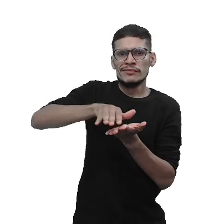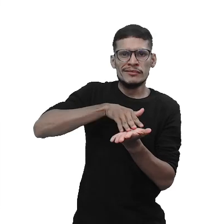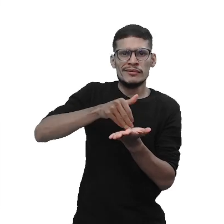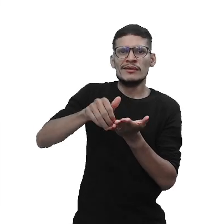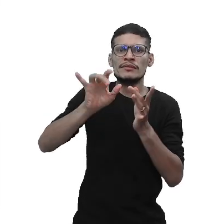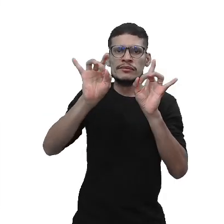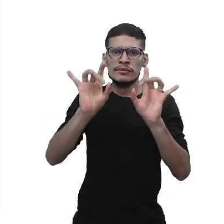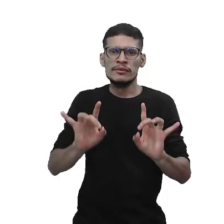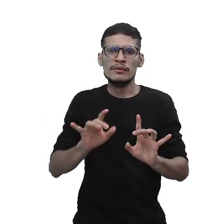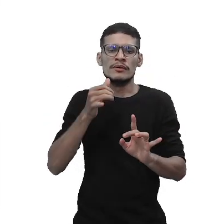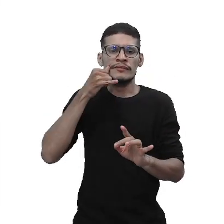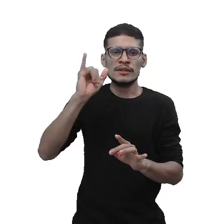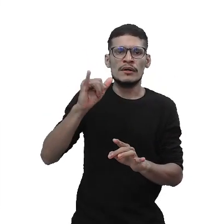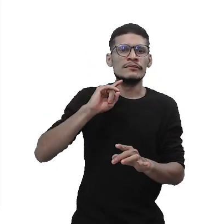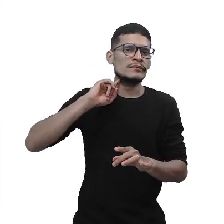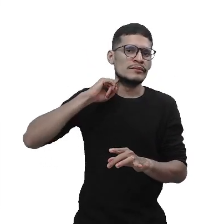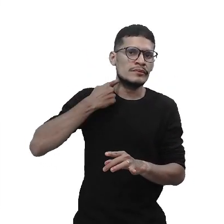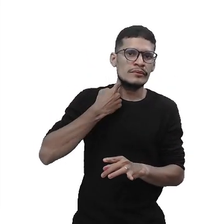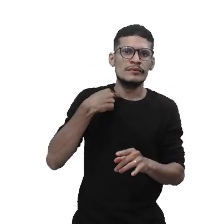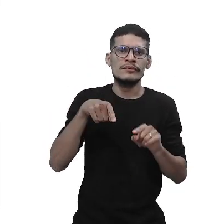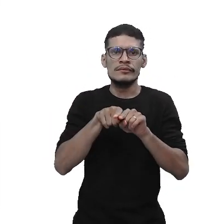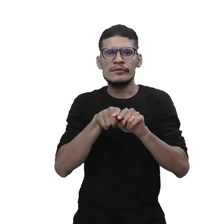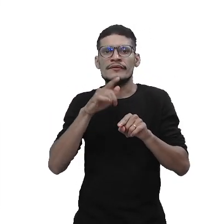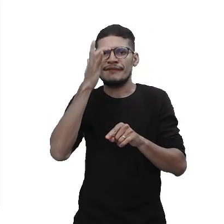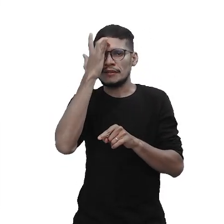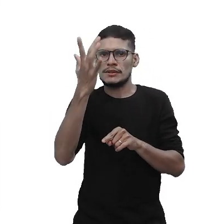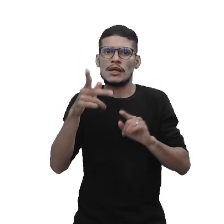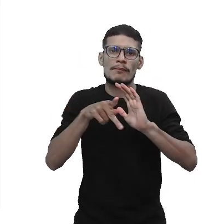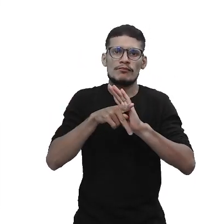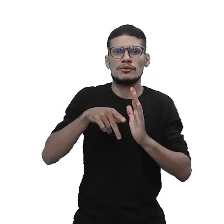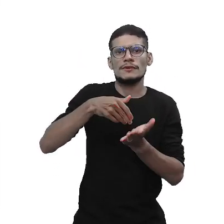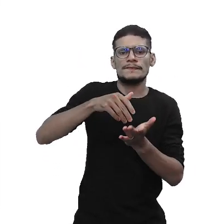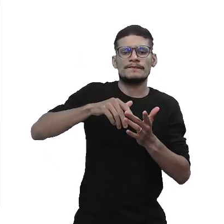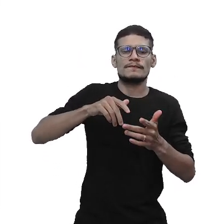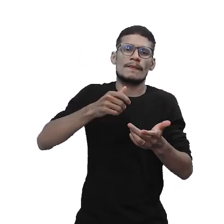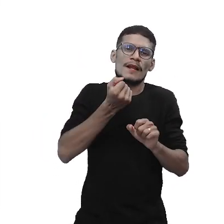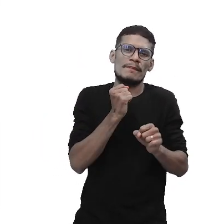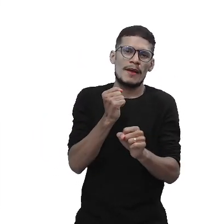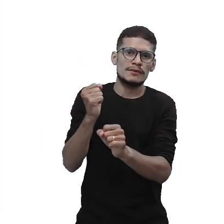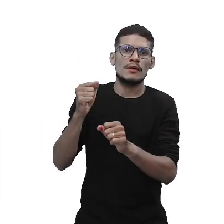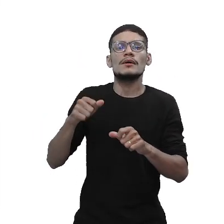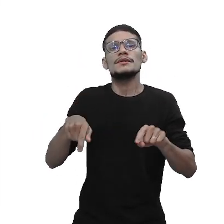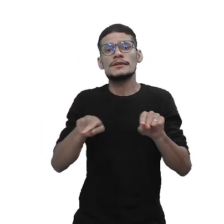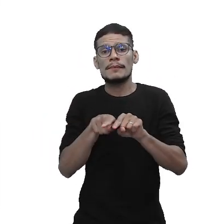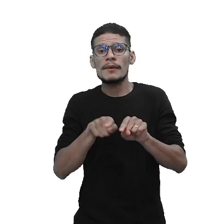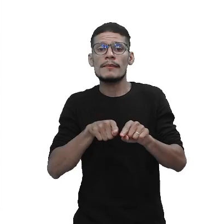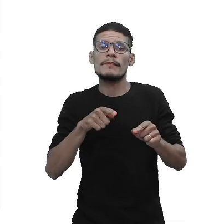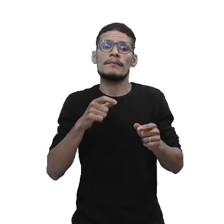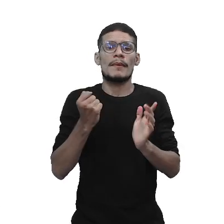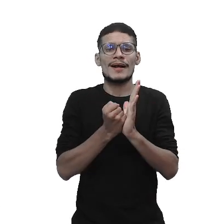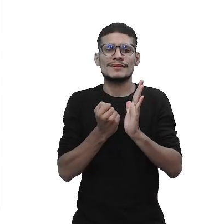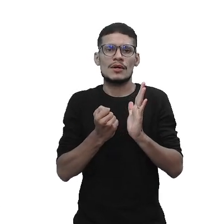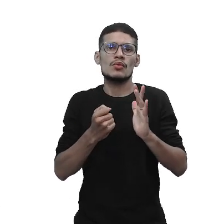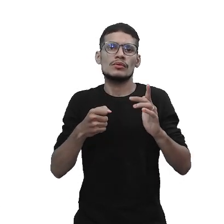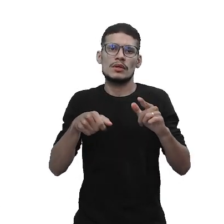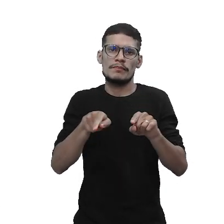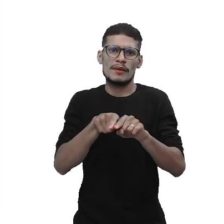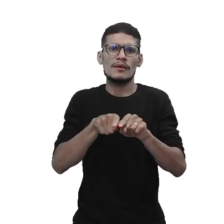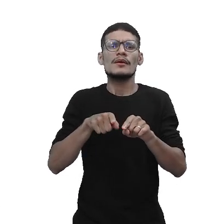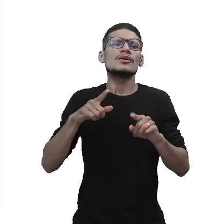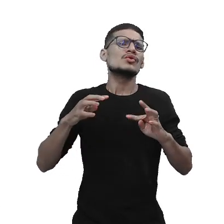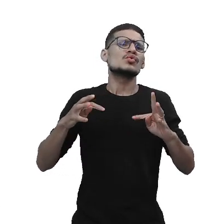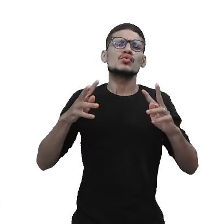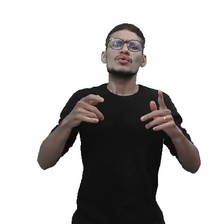a questão de ferramentas, nessas marcações nesses locais de ferramentas, que além da organização vai ter cores características, e todas as